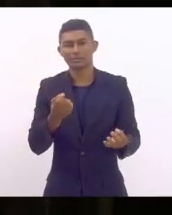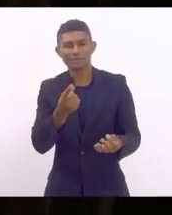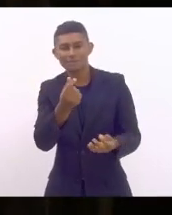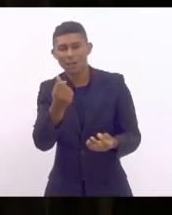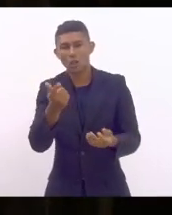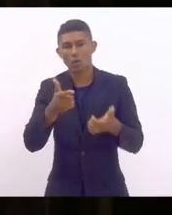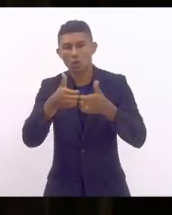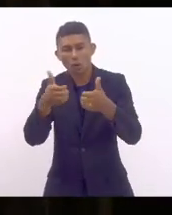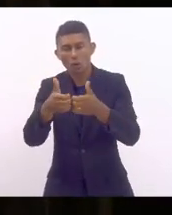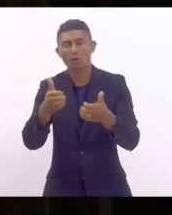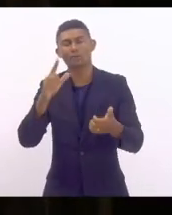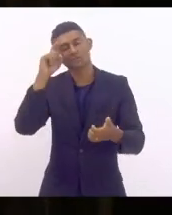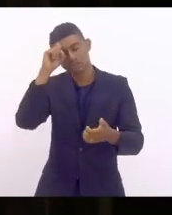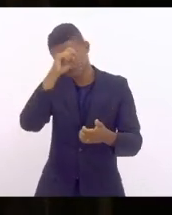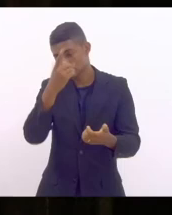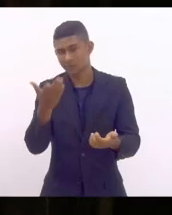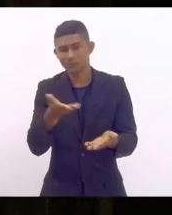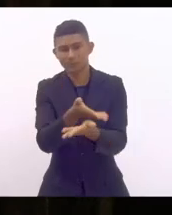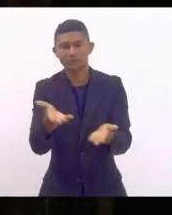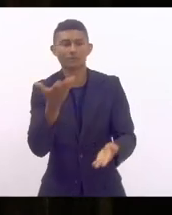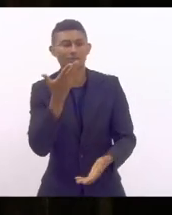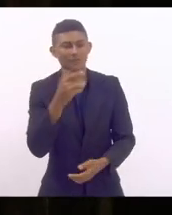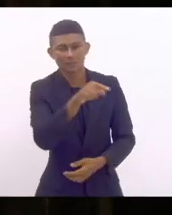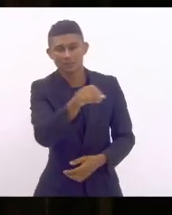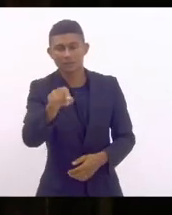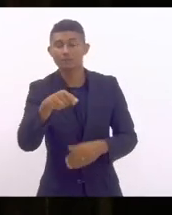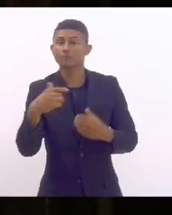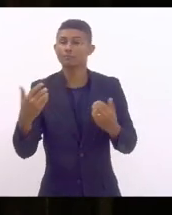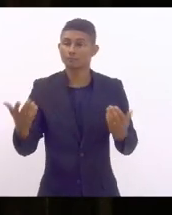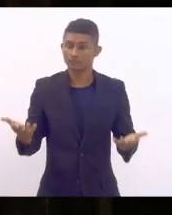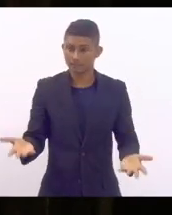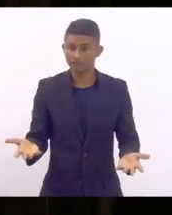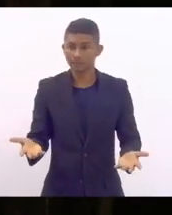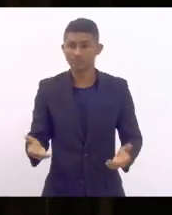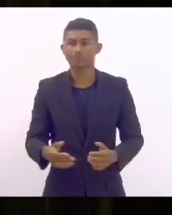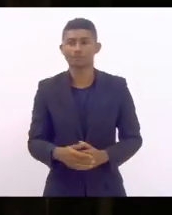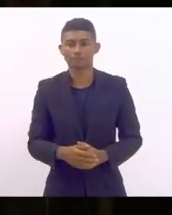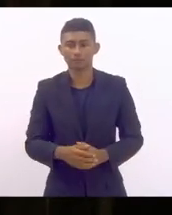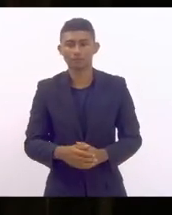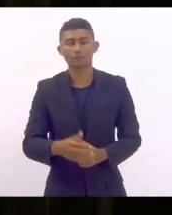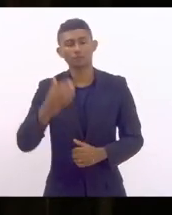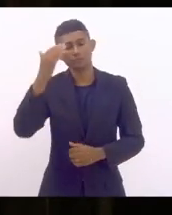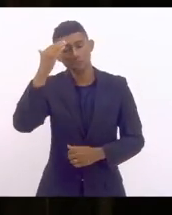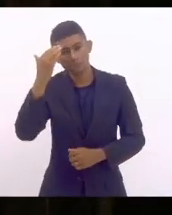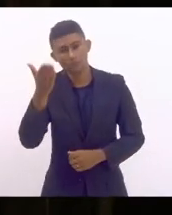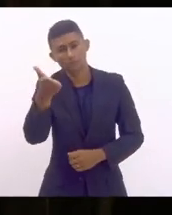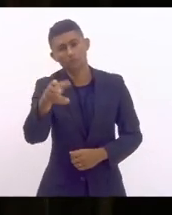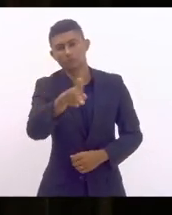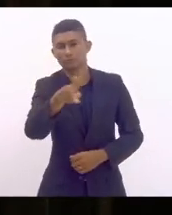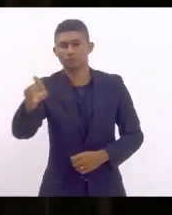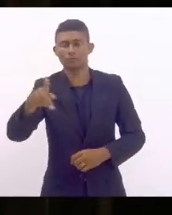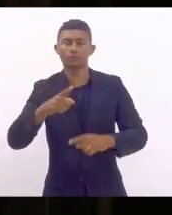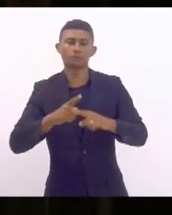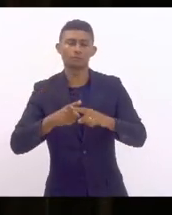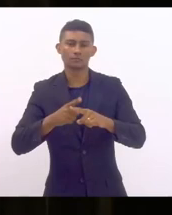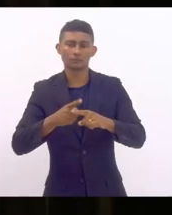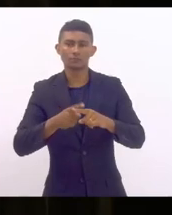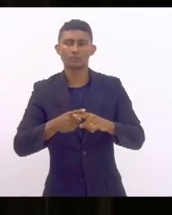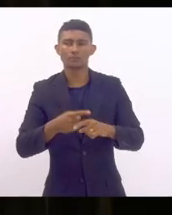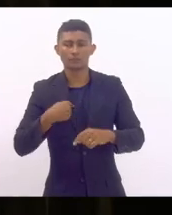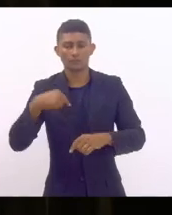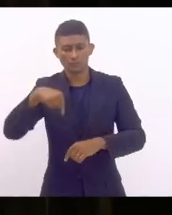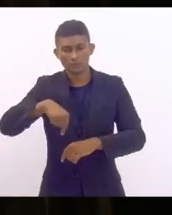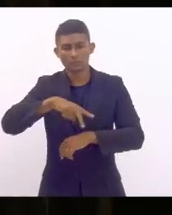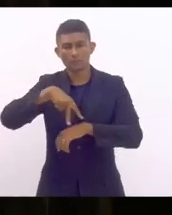dificulta o tratamento EA instrução dessas crianças então presidente não tem mais não seja eu lhe agradeço a oportunidade de